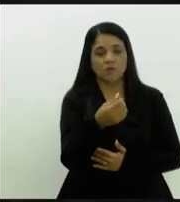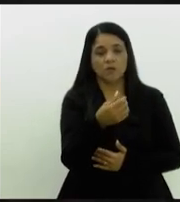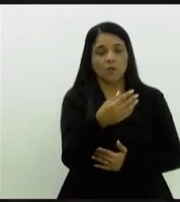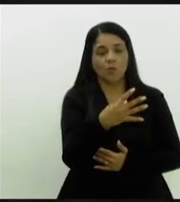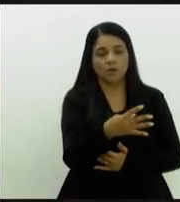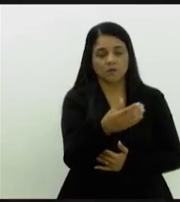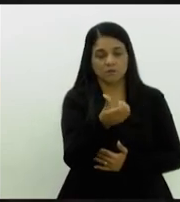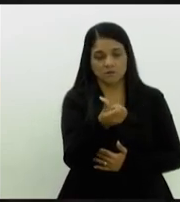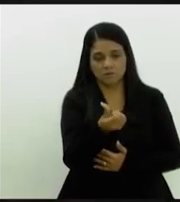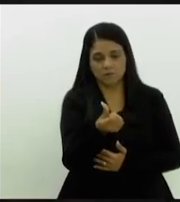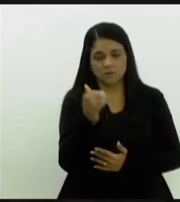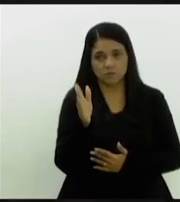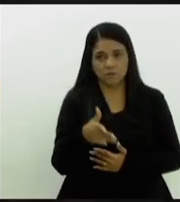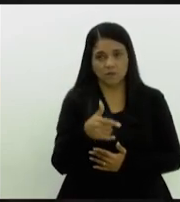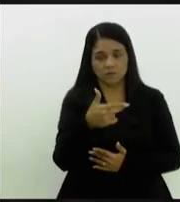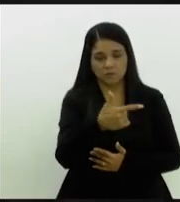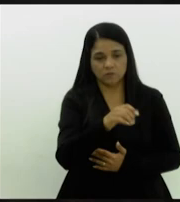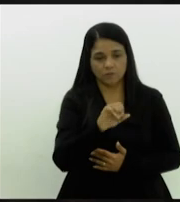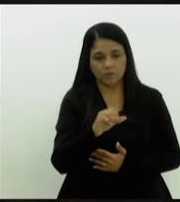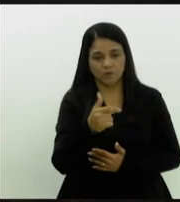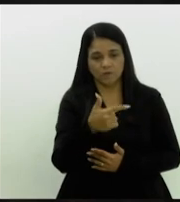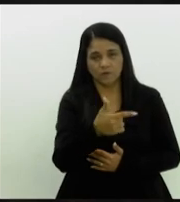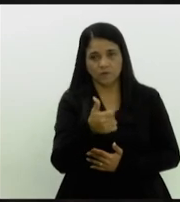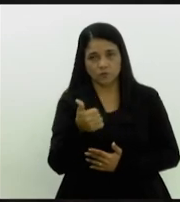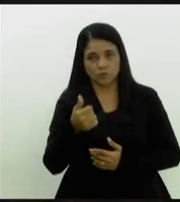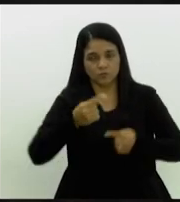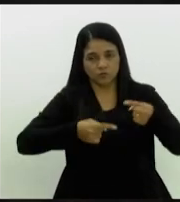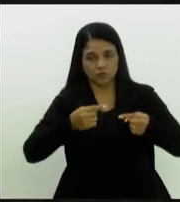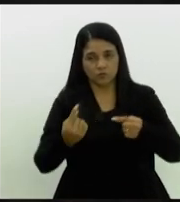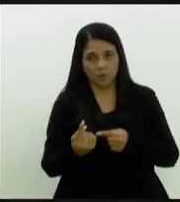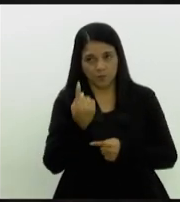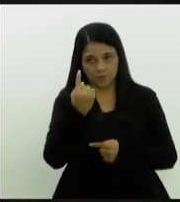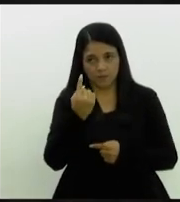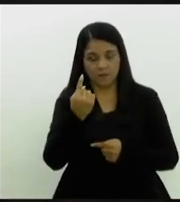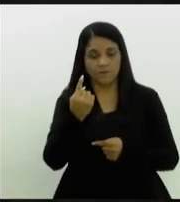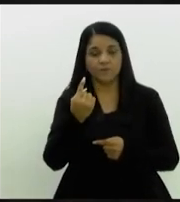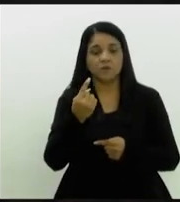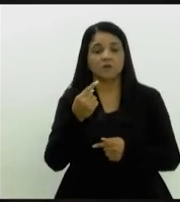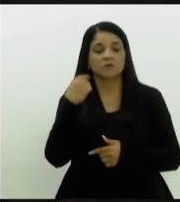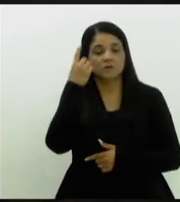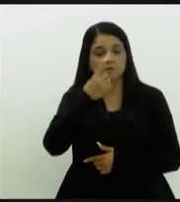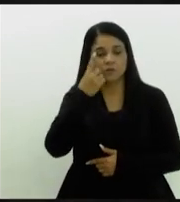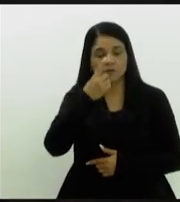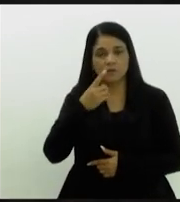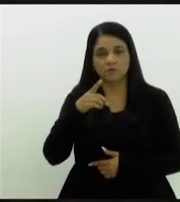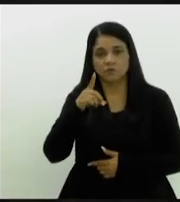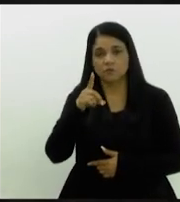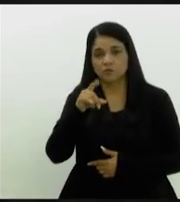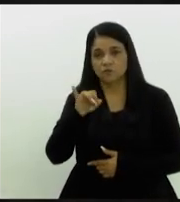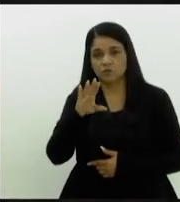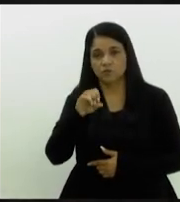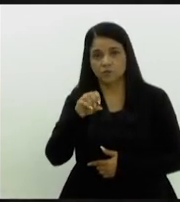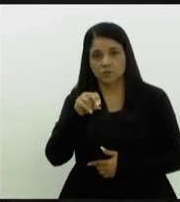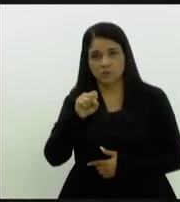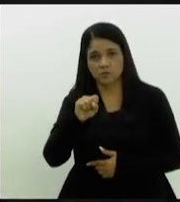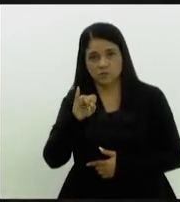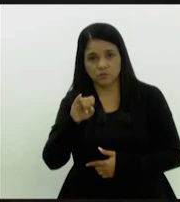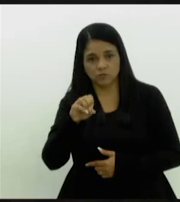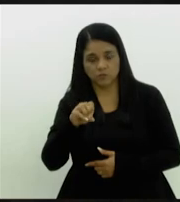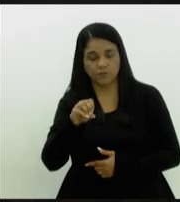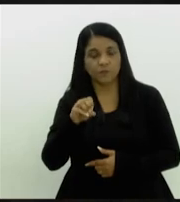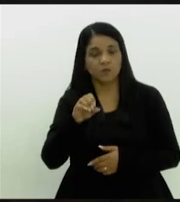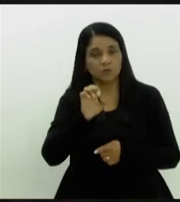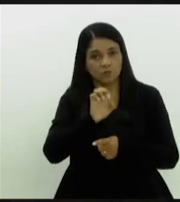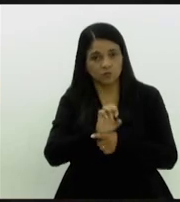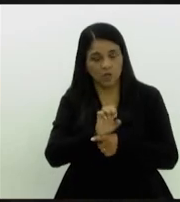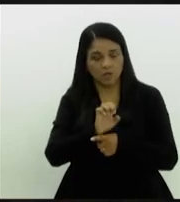projeto de lei número 3.646, de 21, de autoria do deputado Dionísio Lins, que dispõe no âmbito do